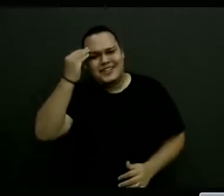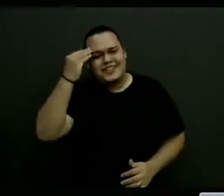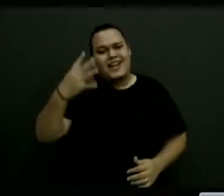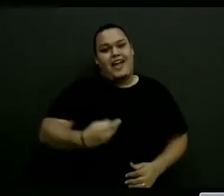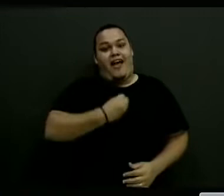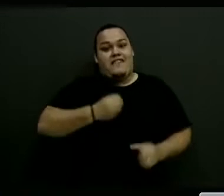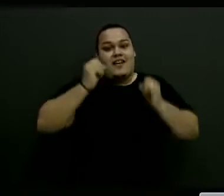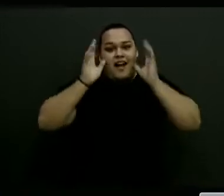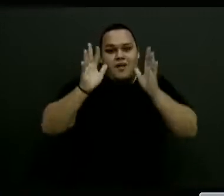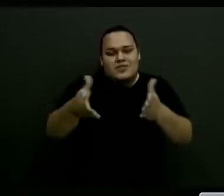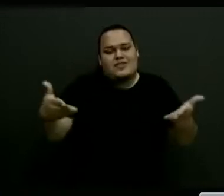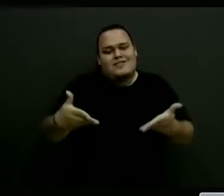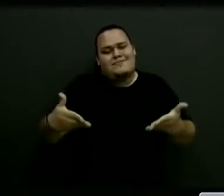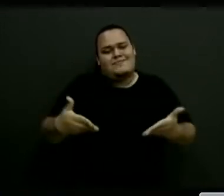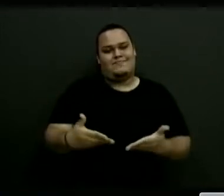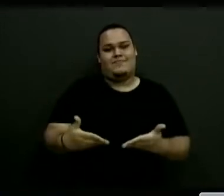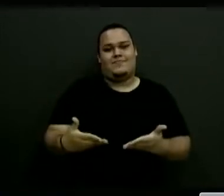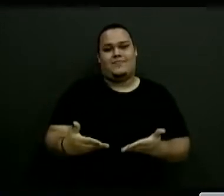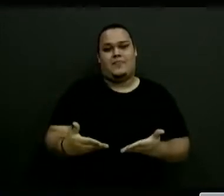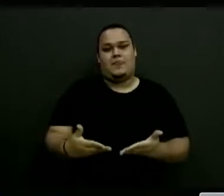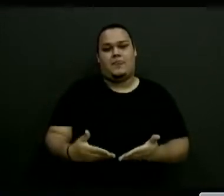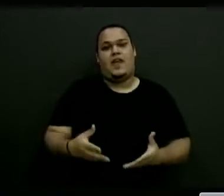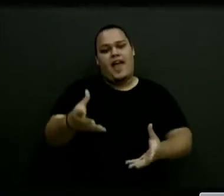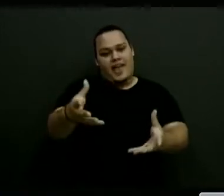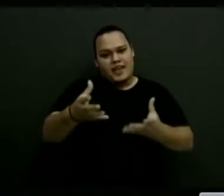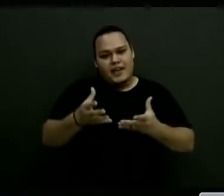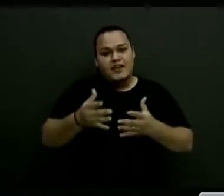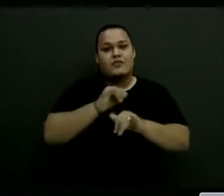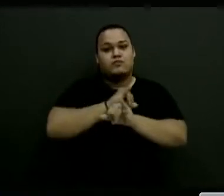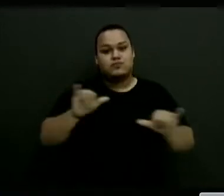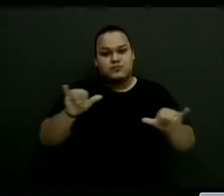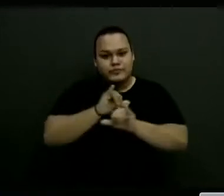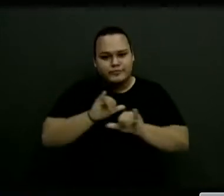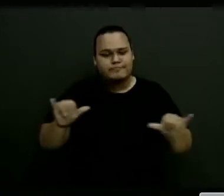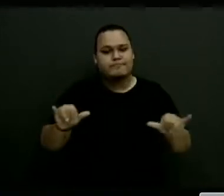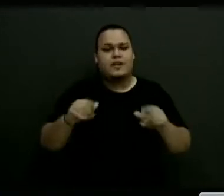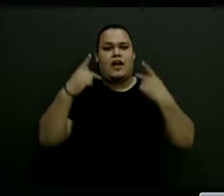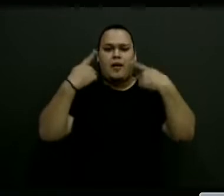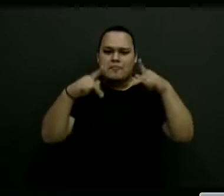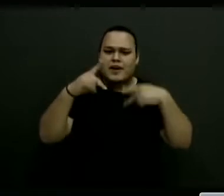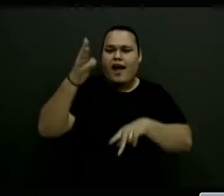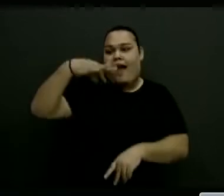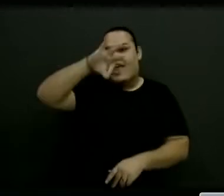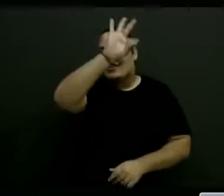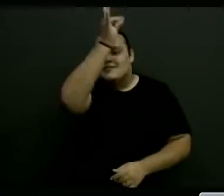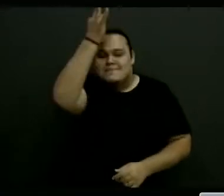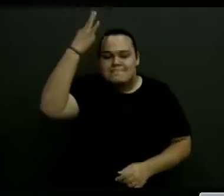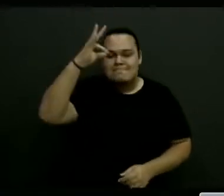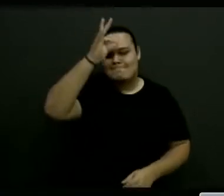mim. Hoje, quero falar sobre o Espírito